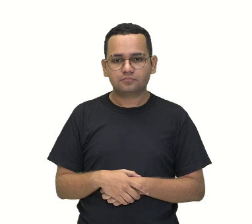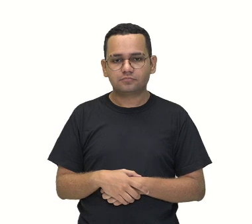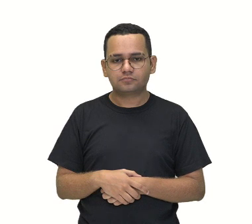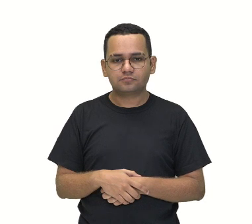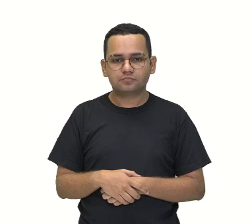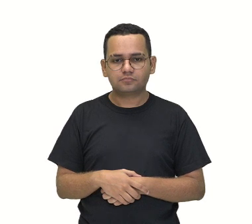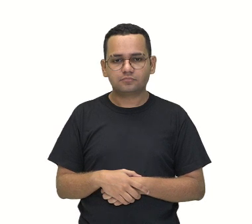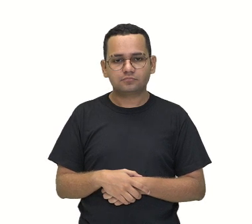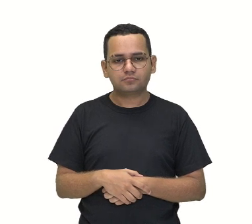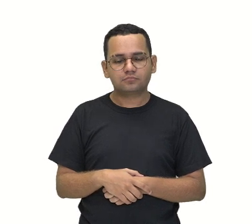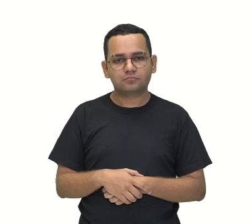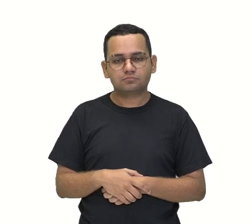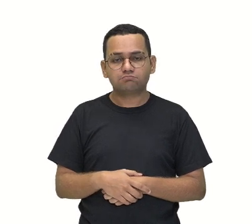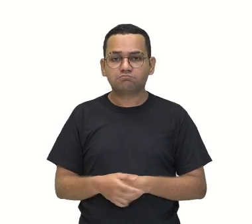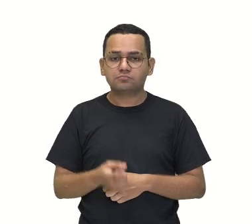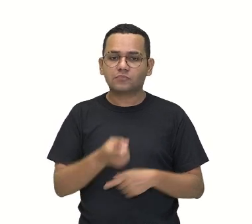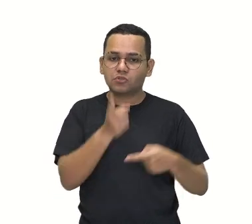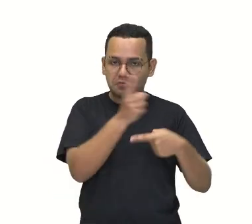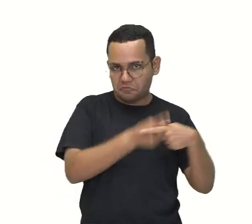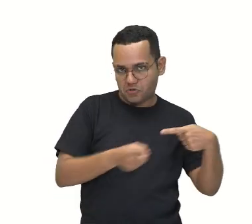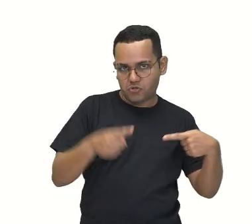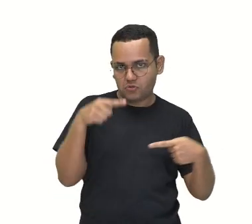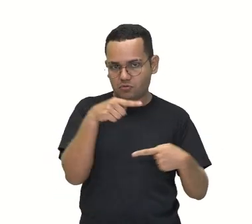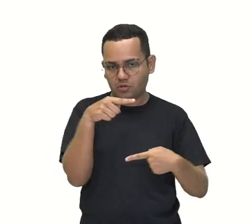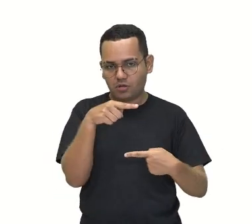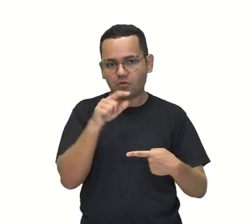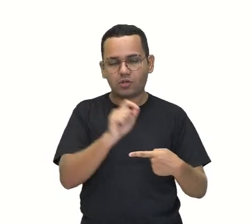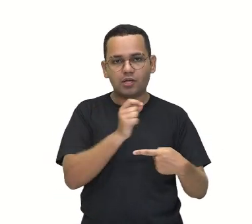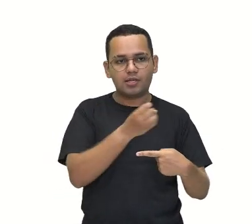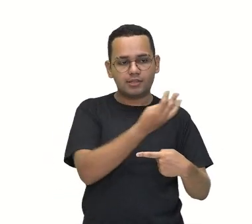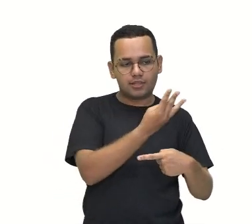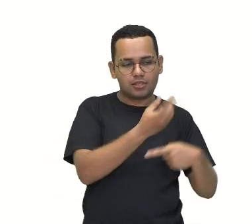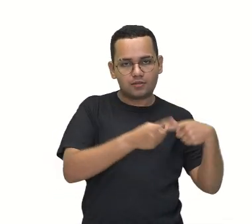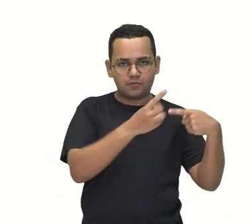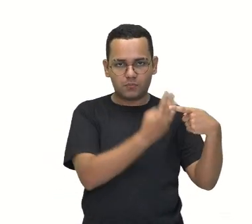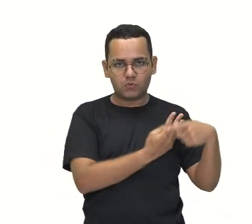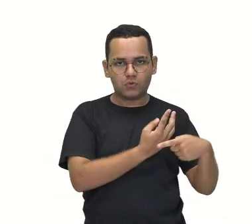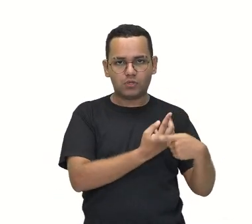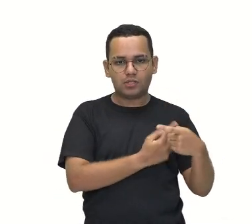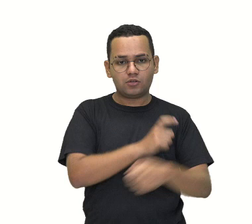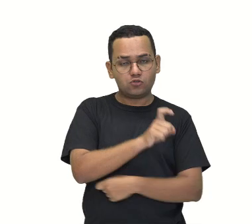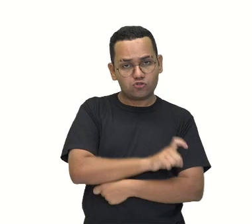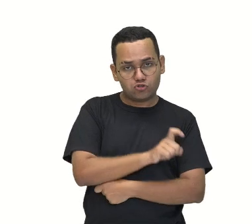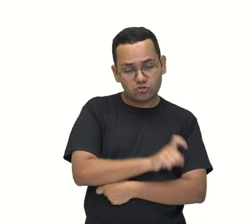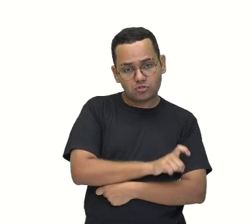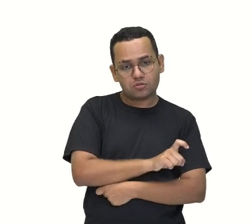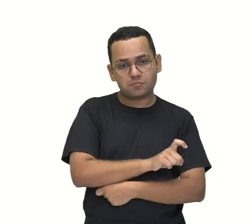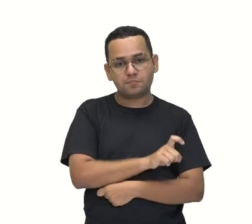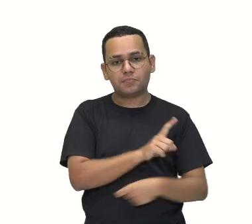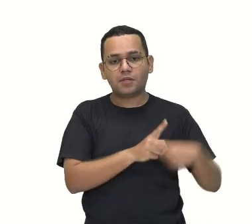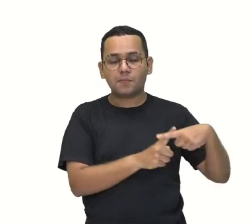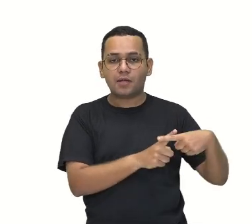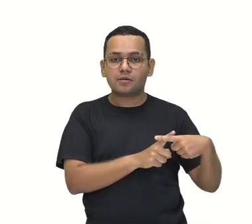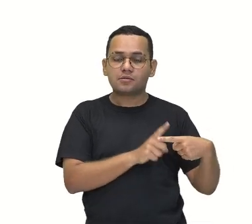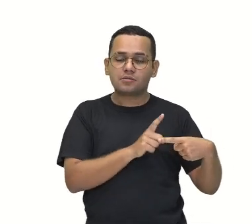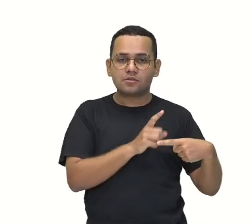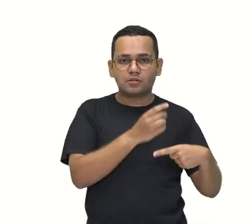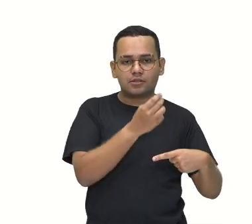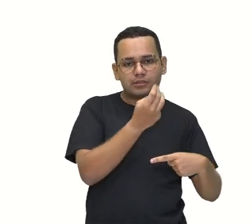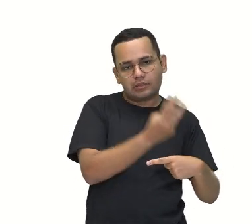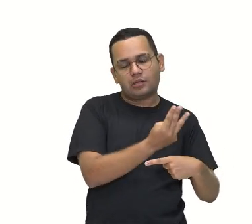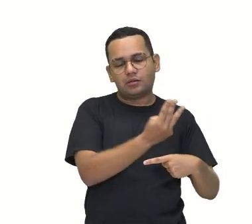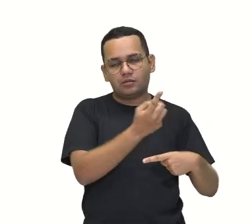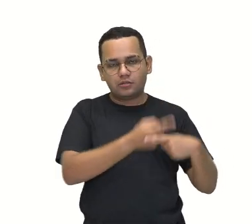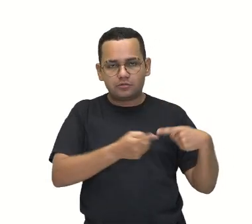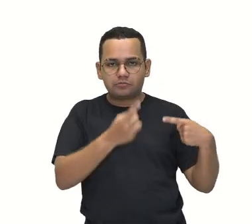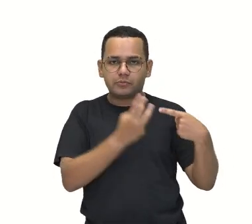Dividindo tudo isso por 3, nós vamos ter x mais y menos 3, né? 9 dividido por 3 vai